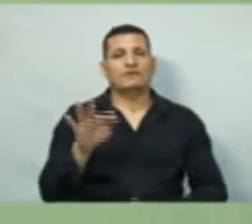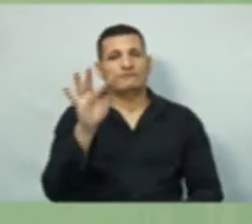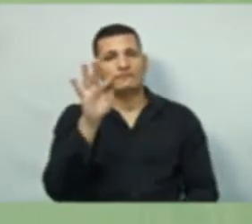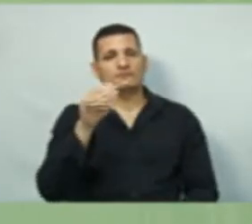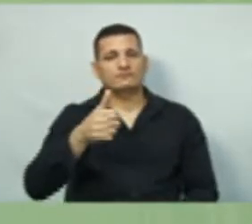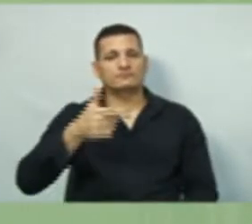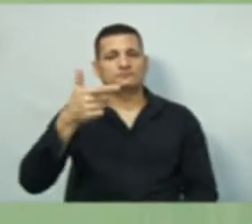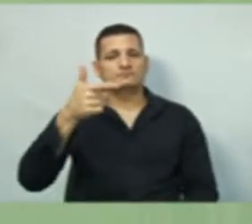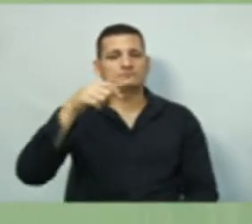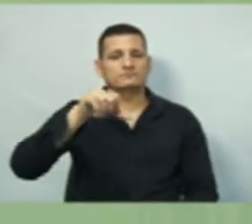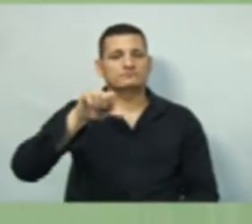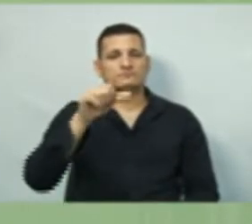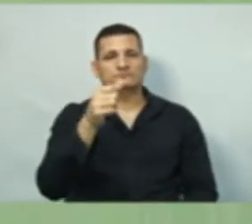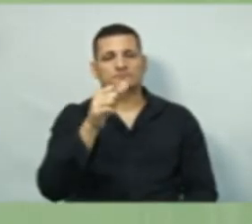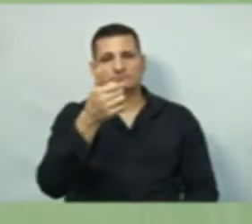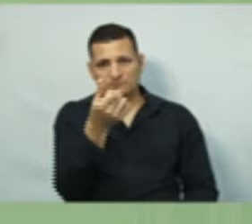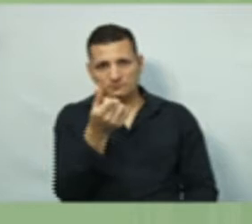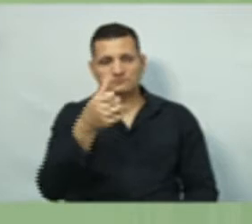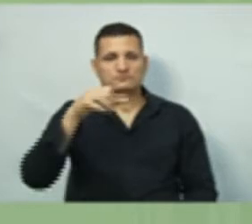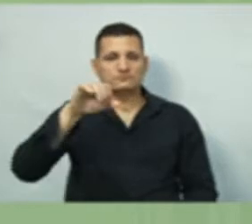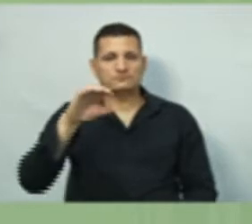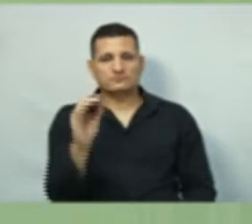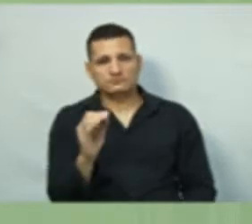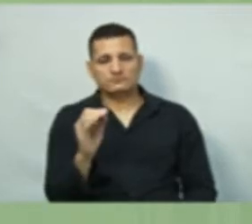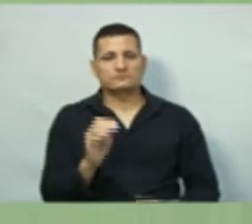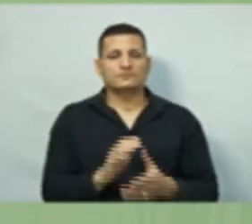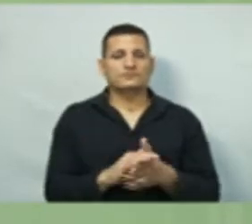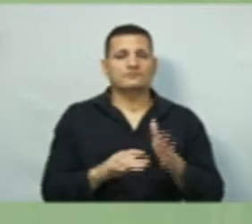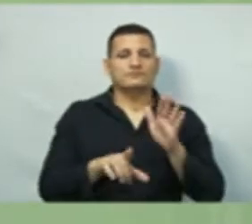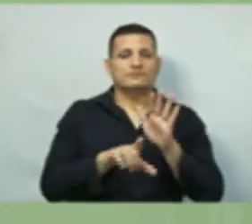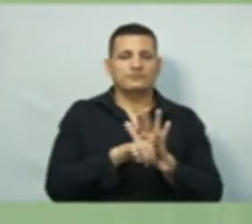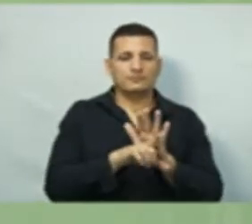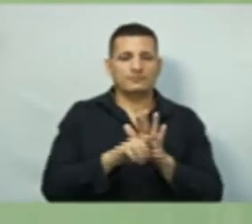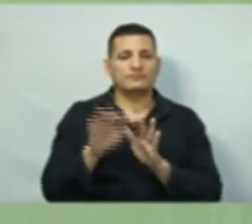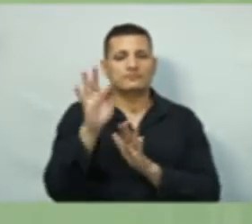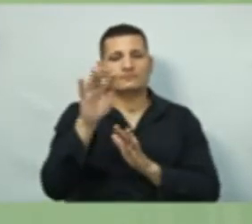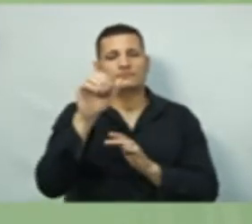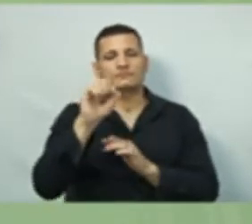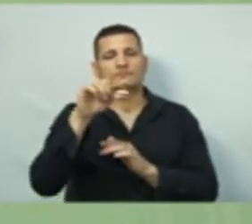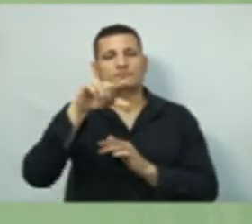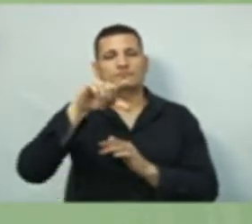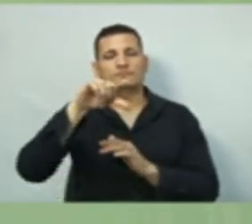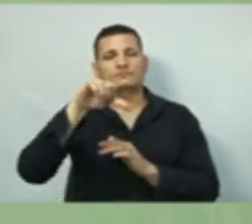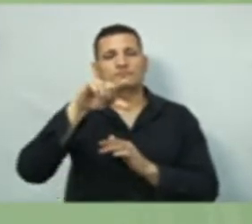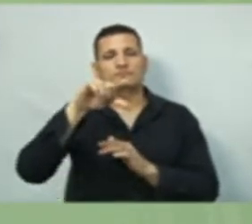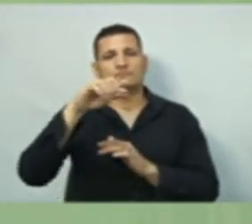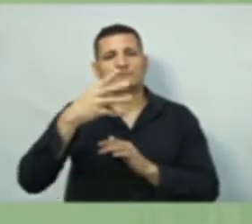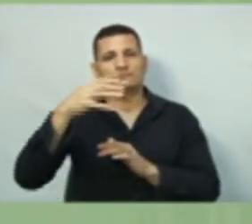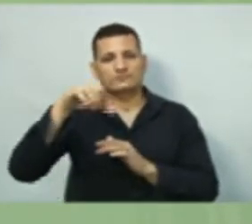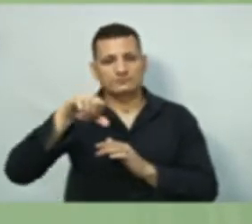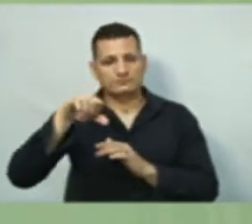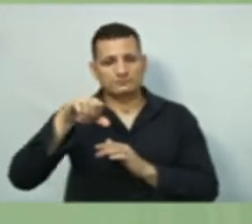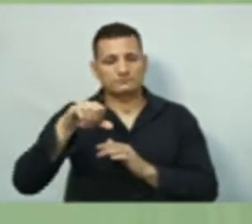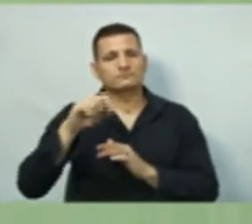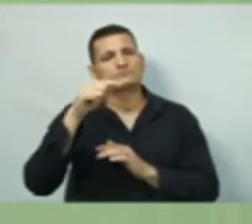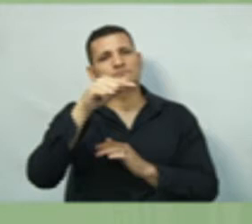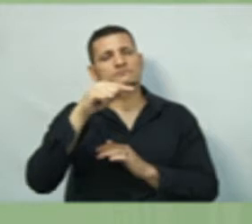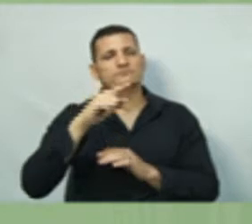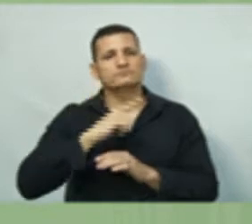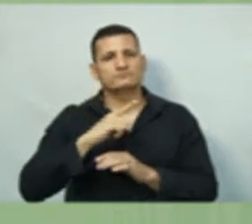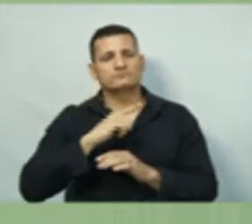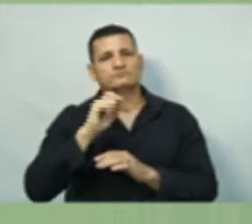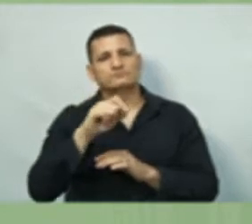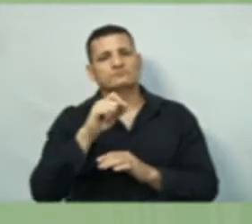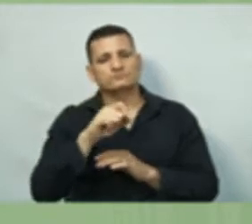de 2012, onde a Lei Federal 8.949 de 1994 estabeleceu a inexistência